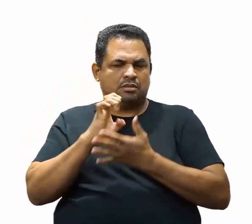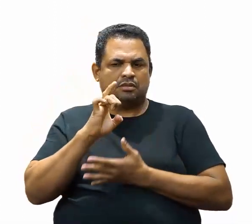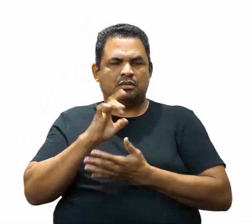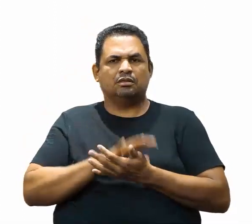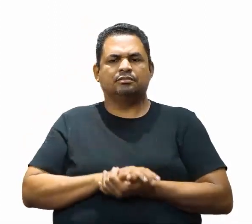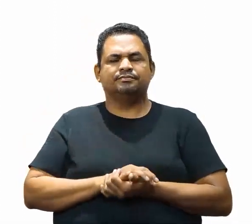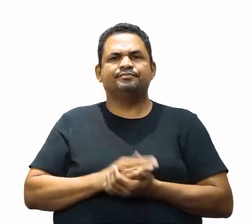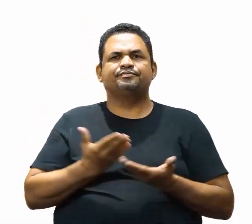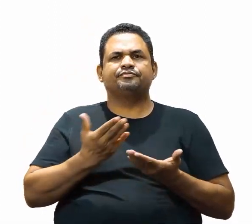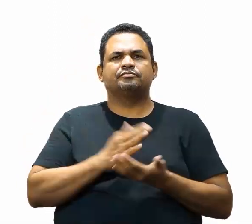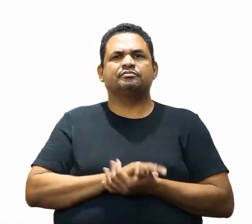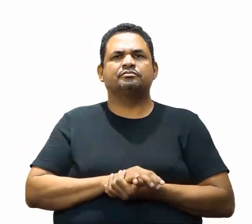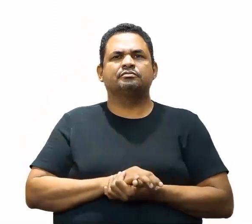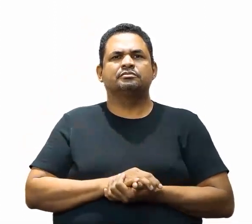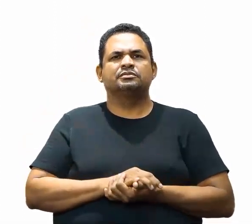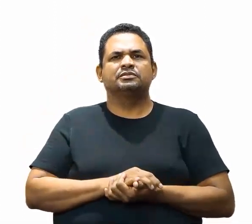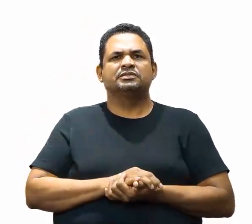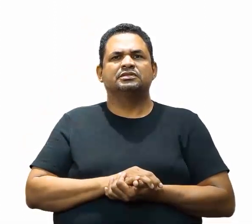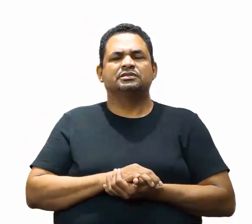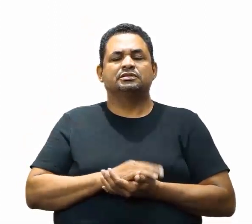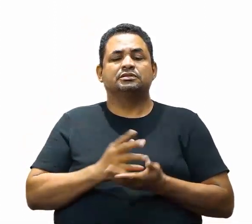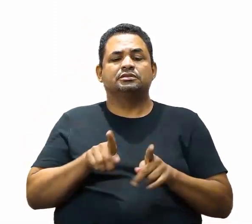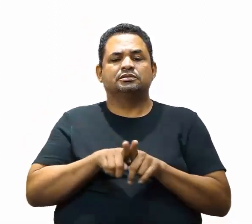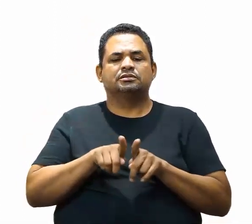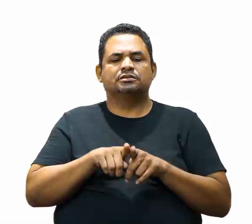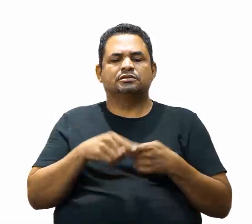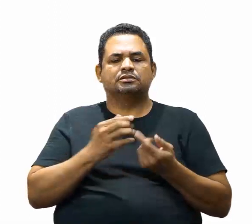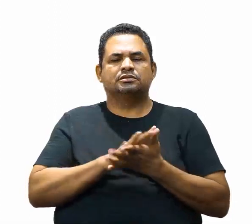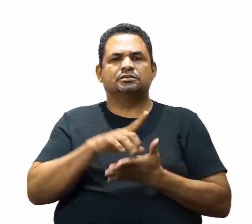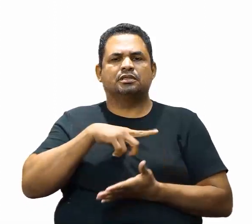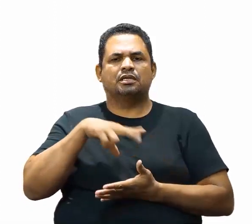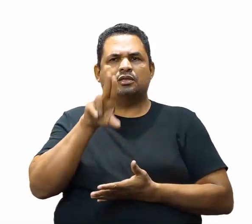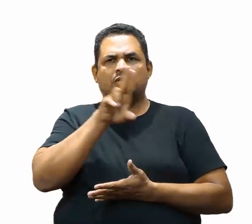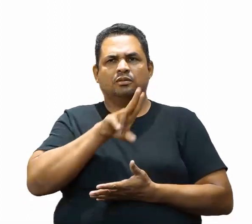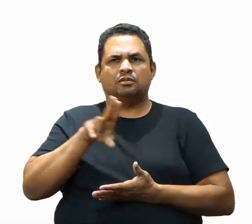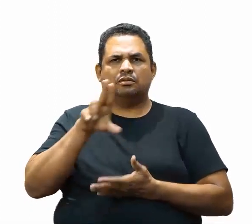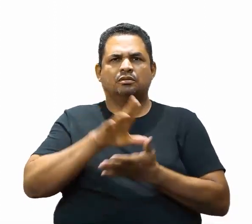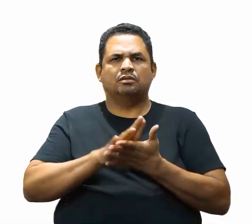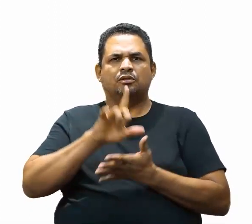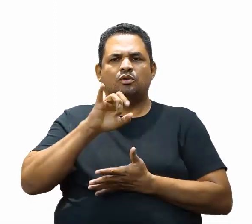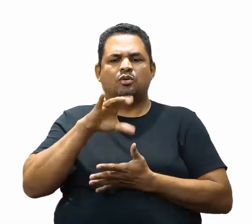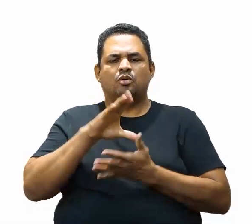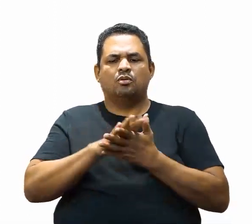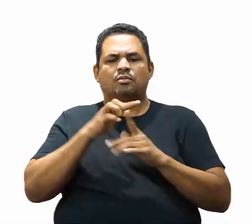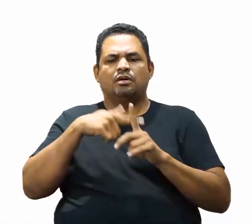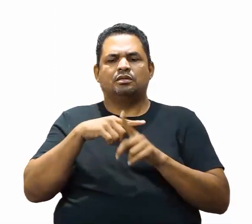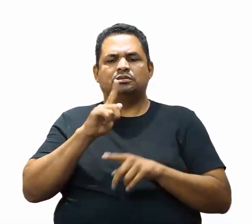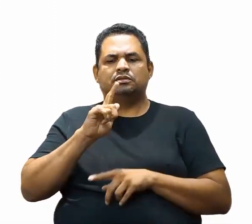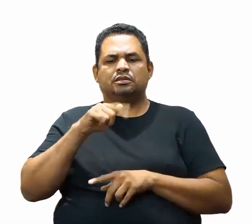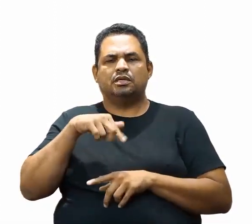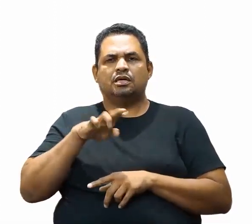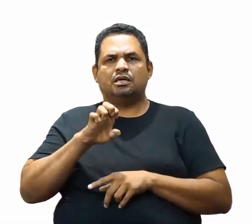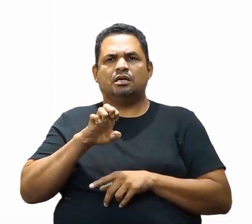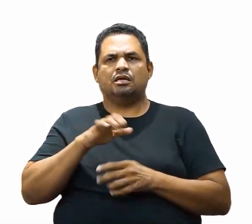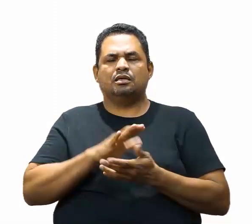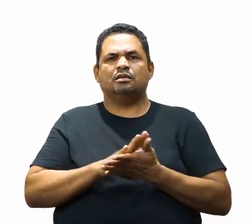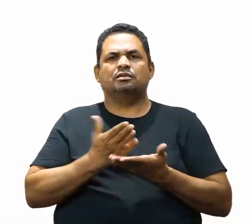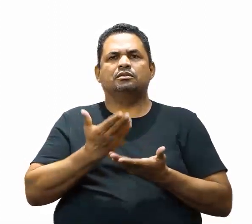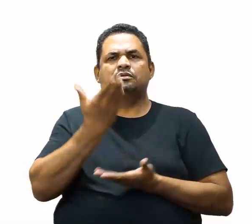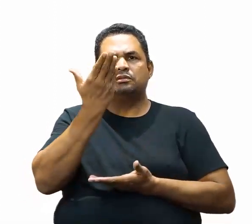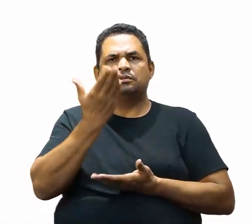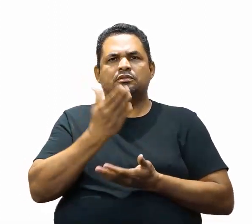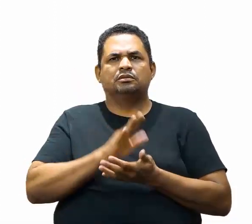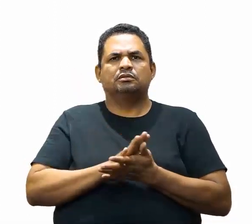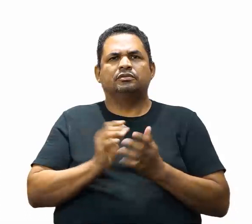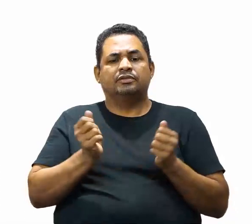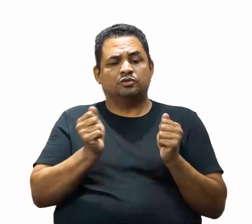lá no dar ênfase, ele também já teve esse uso, lo mais o que. Isso mesmo. Mas ele também pode vir dessa maneira aqui, juntinho.